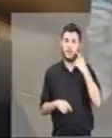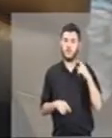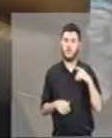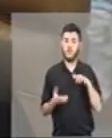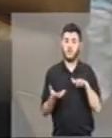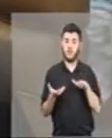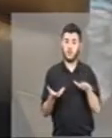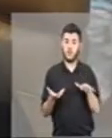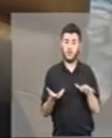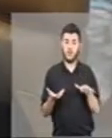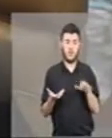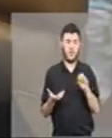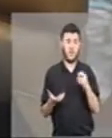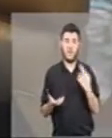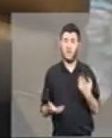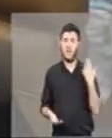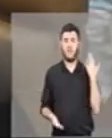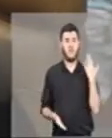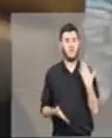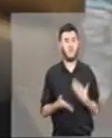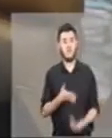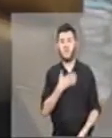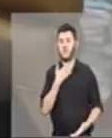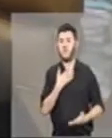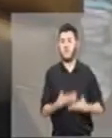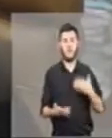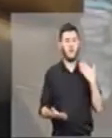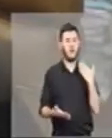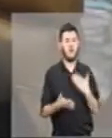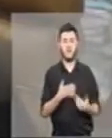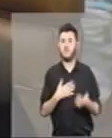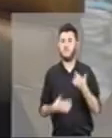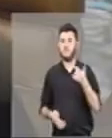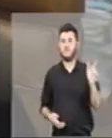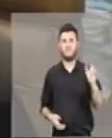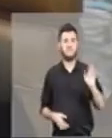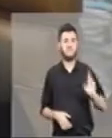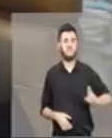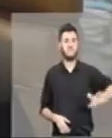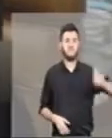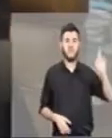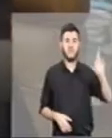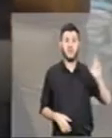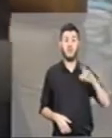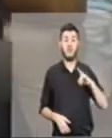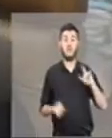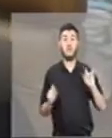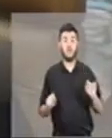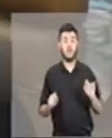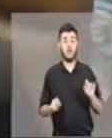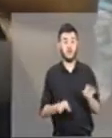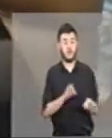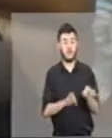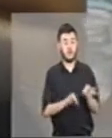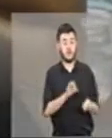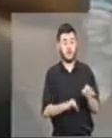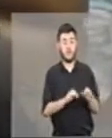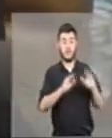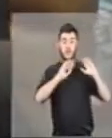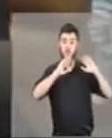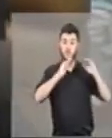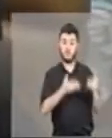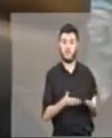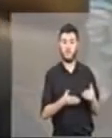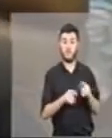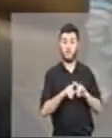Nacional ou de quaisquer outras autoridades que detenham prerrogativa de foro perante o Supremo Tribunal Federal. Nós